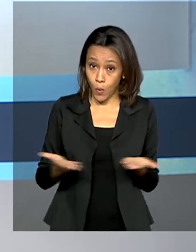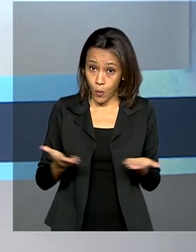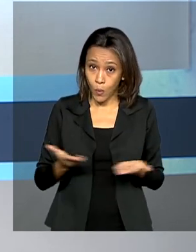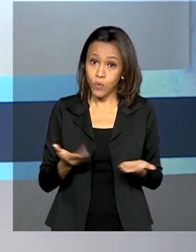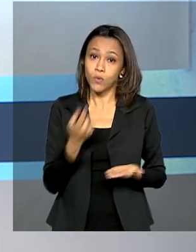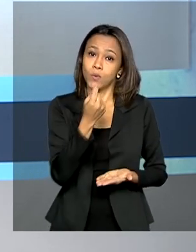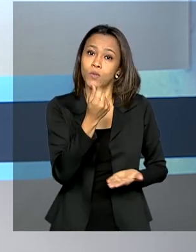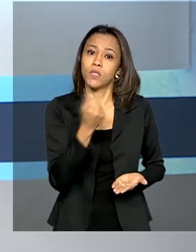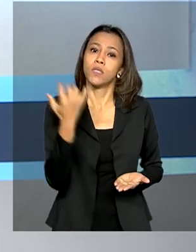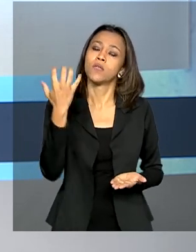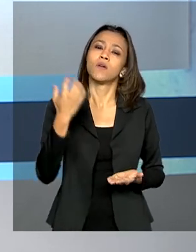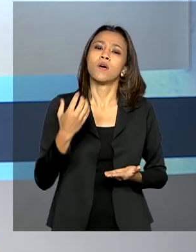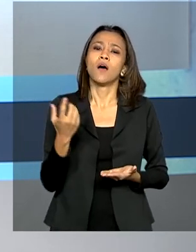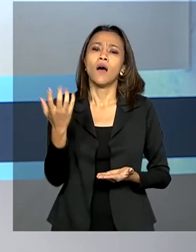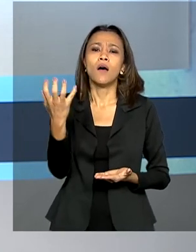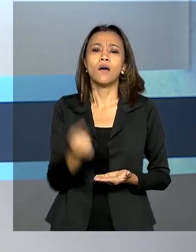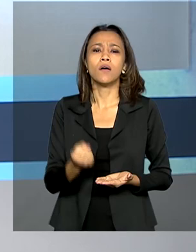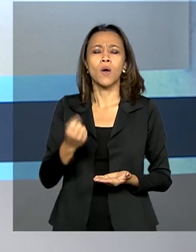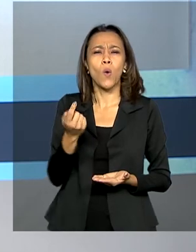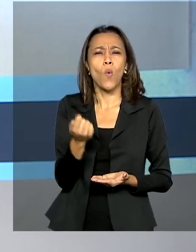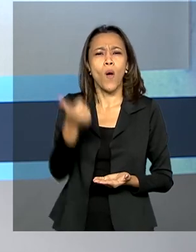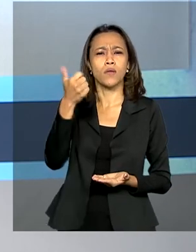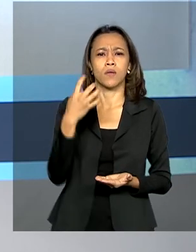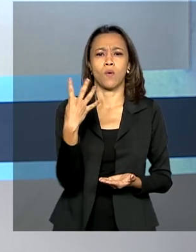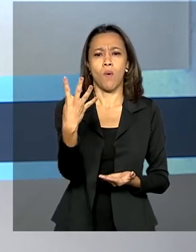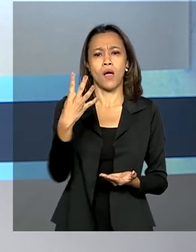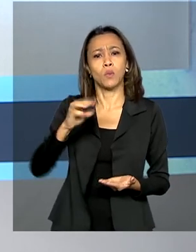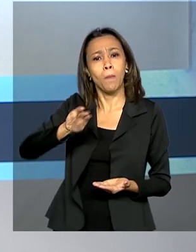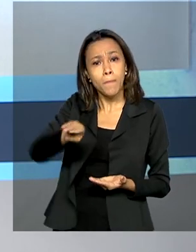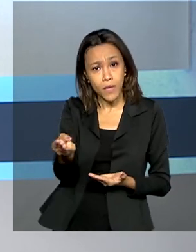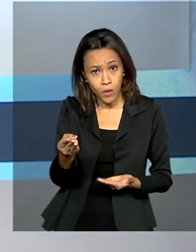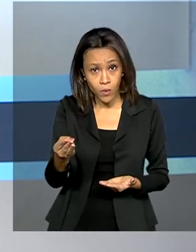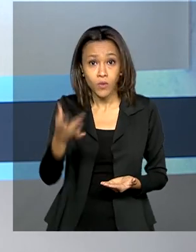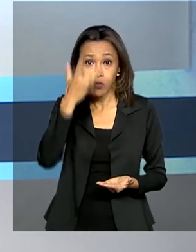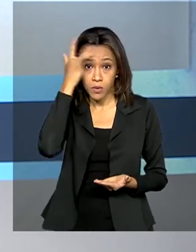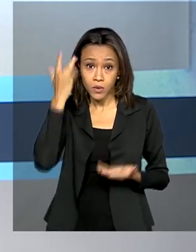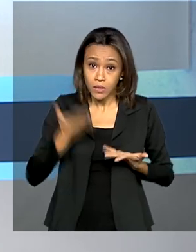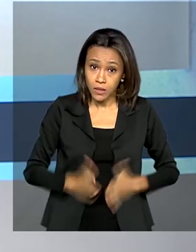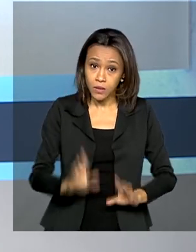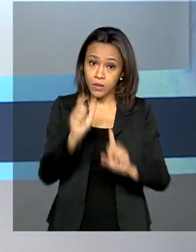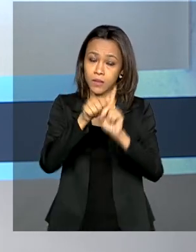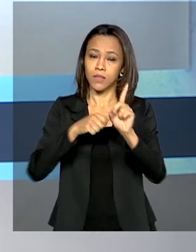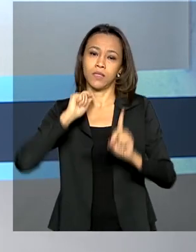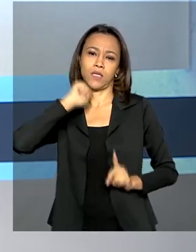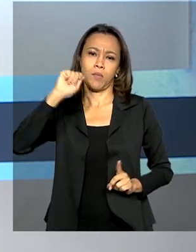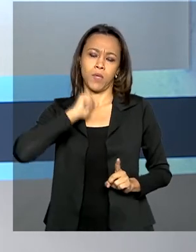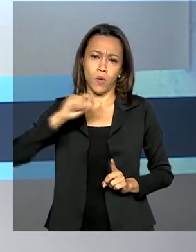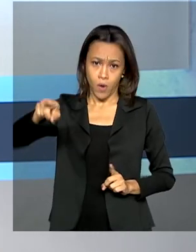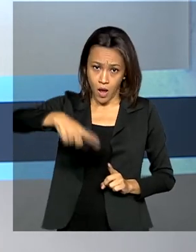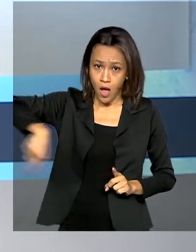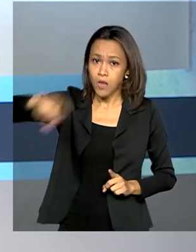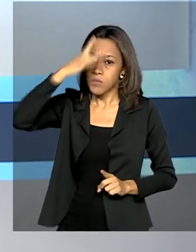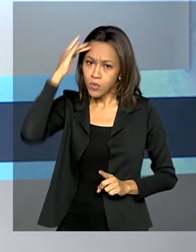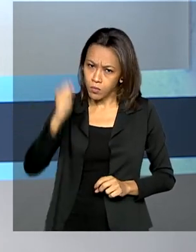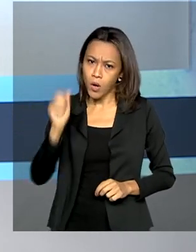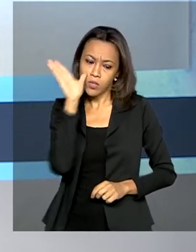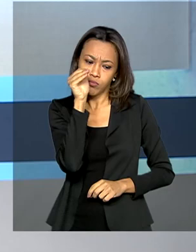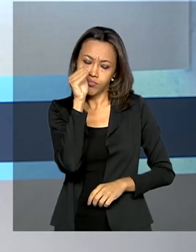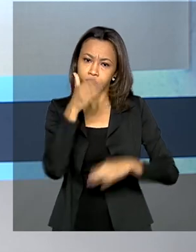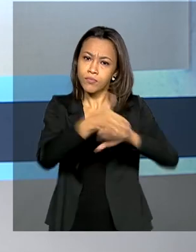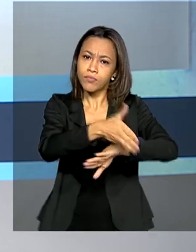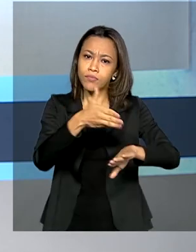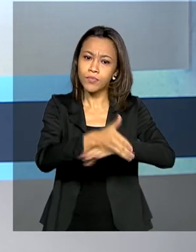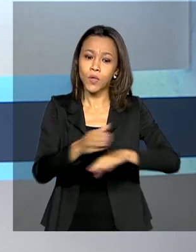benefício será liberado para quase 4 milhões de pessoas nascidas em abril os trabalhadores podem consultar a situação do benefício